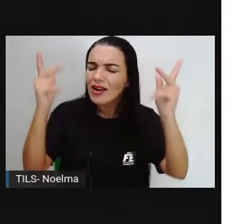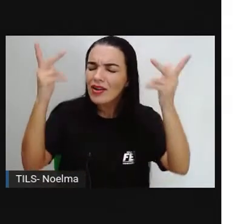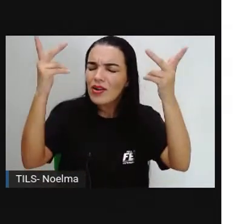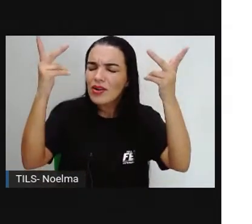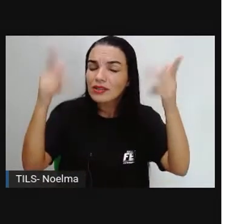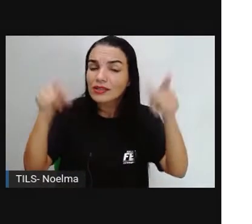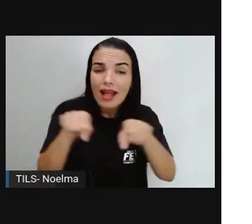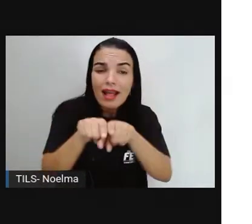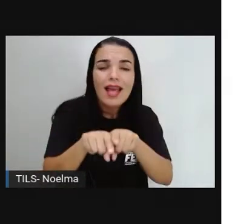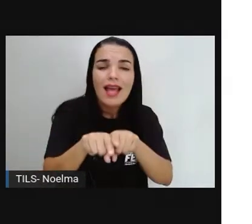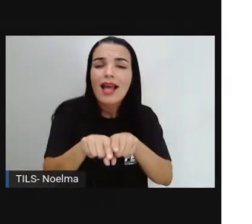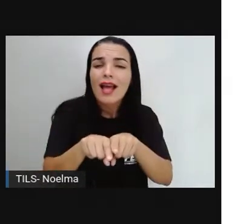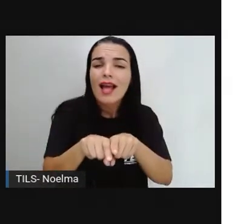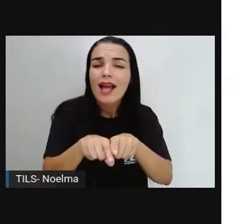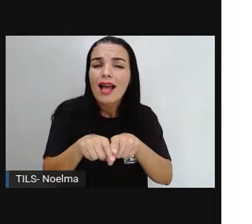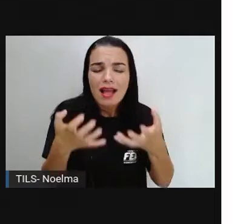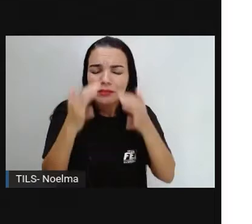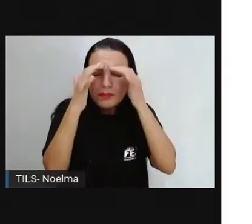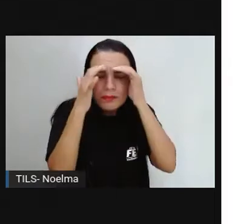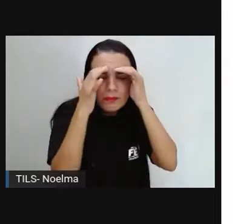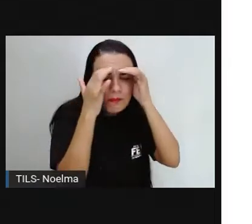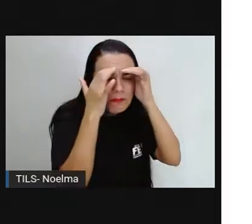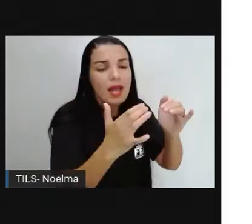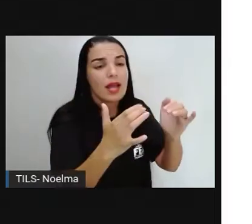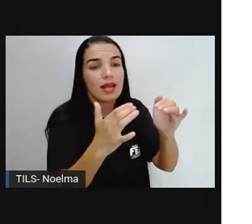Índio quer respeito.